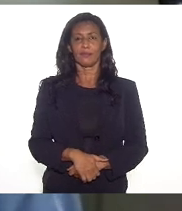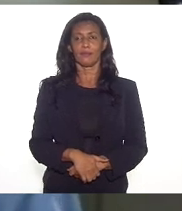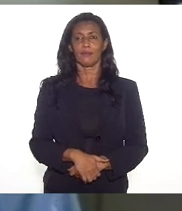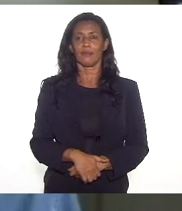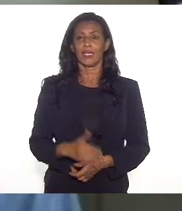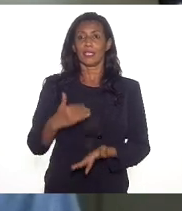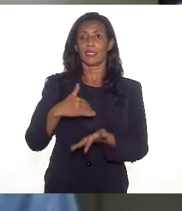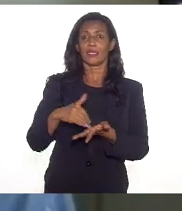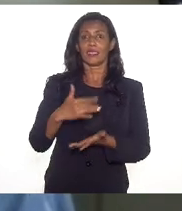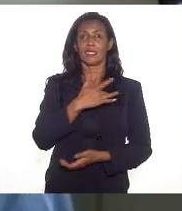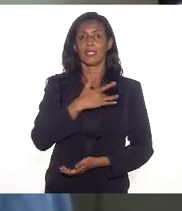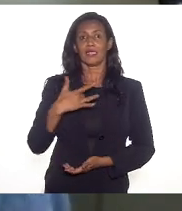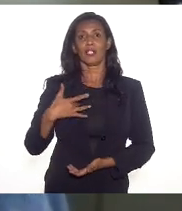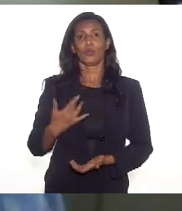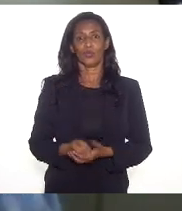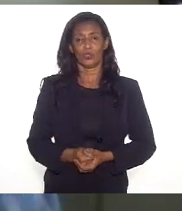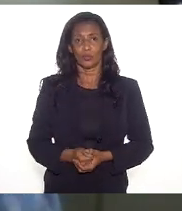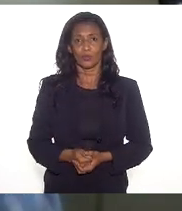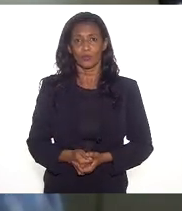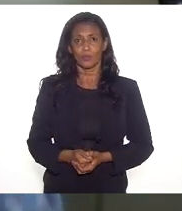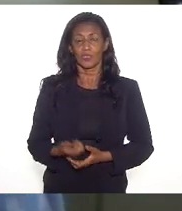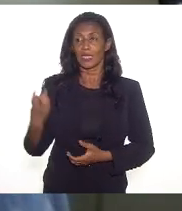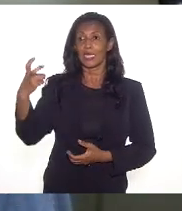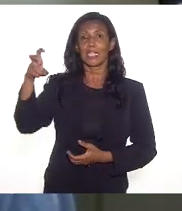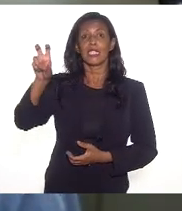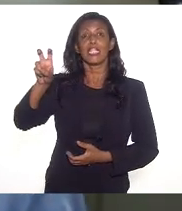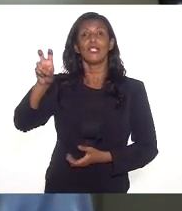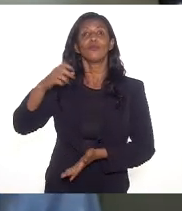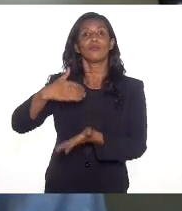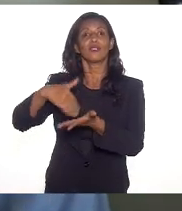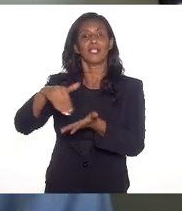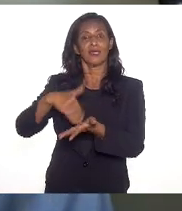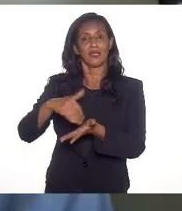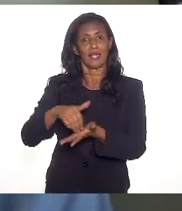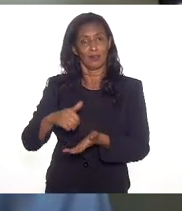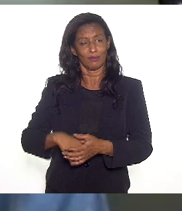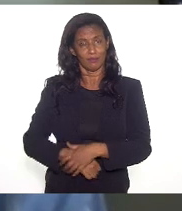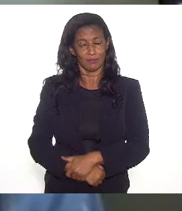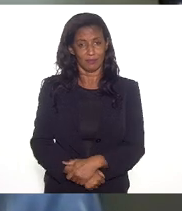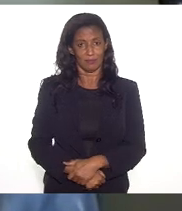Secretaria de Saúde está no quinto.